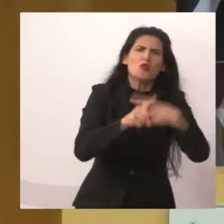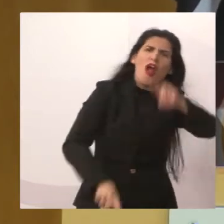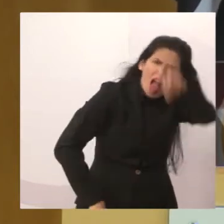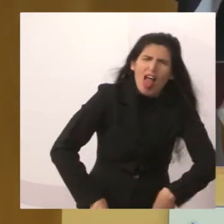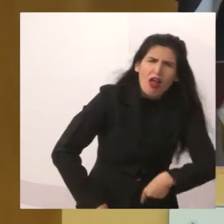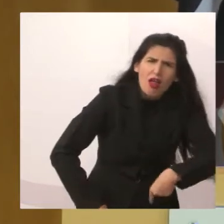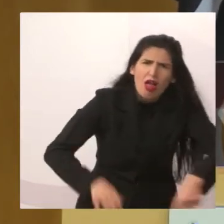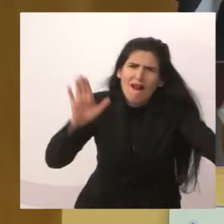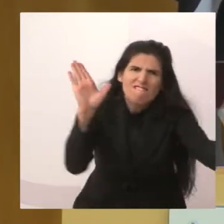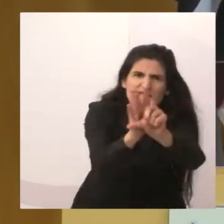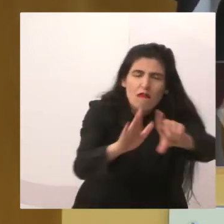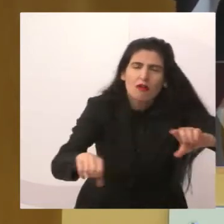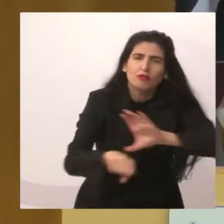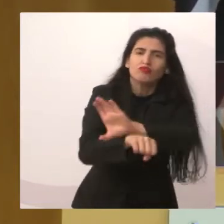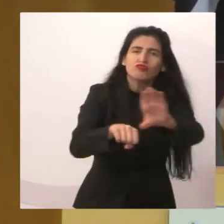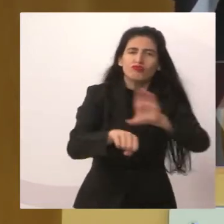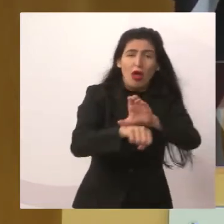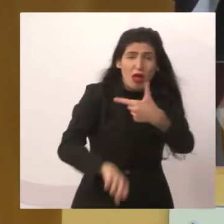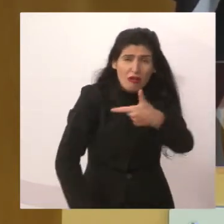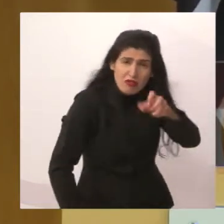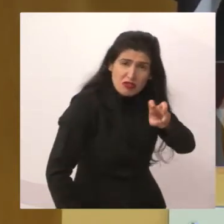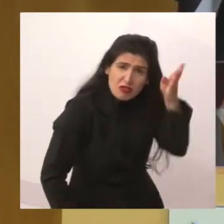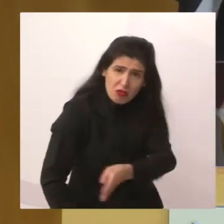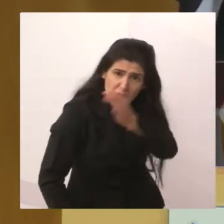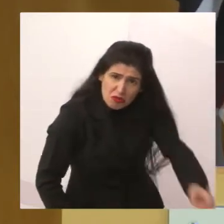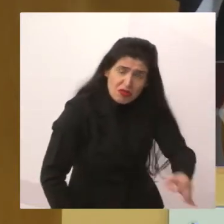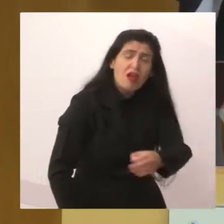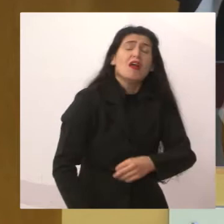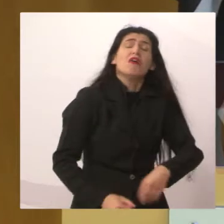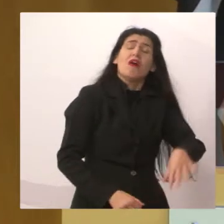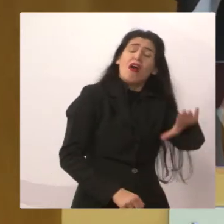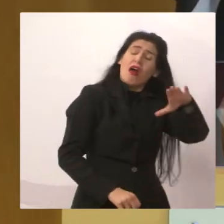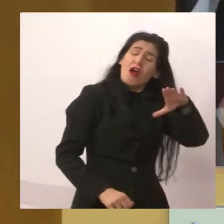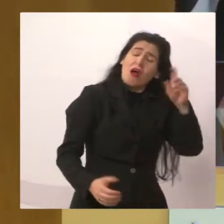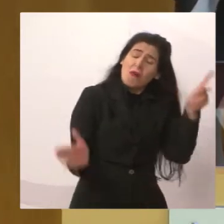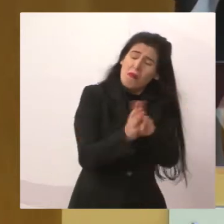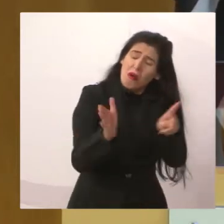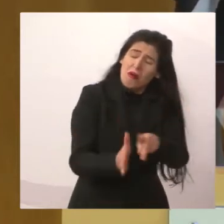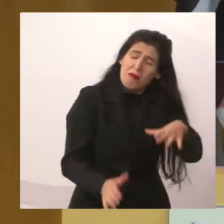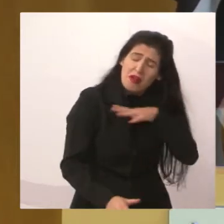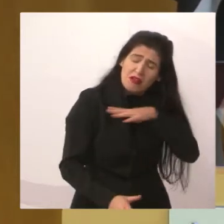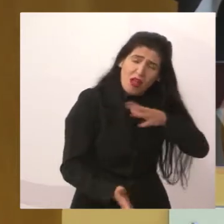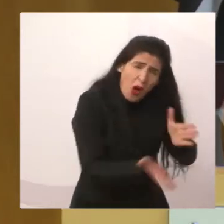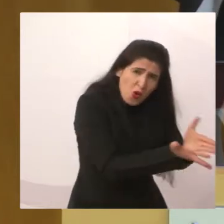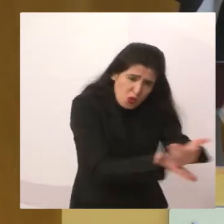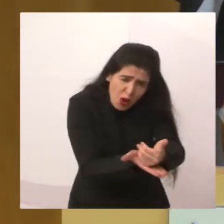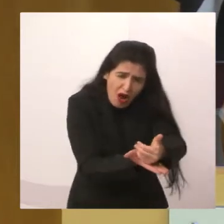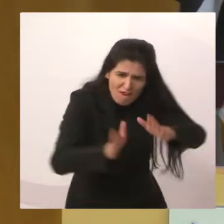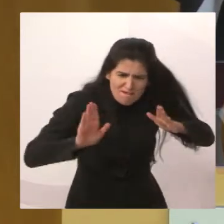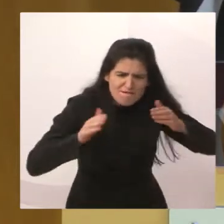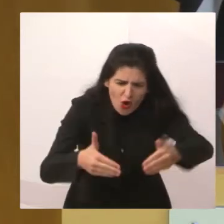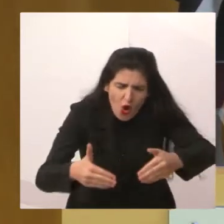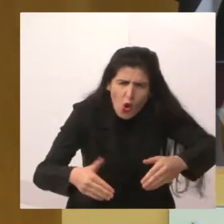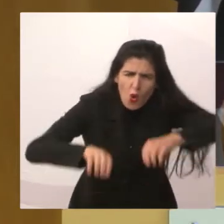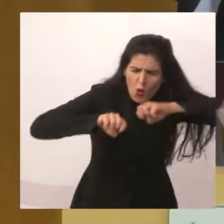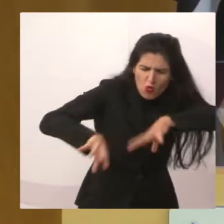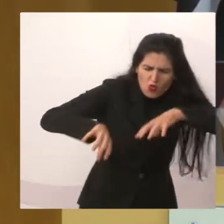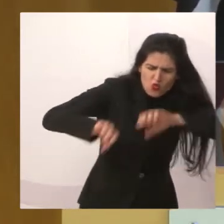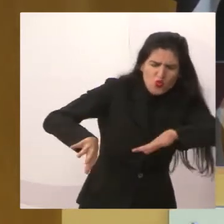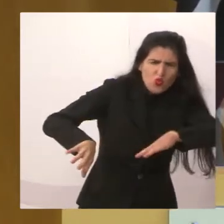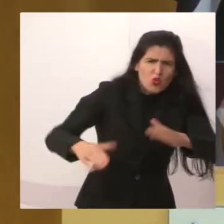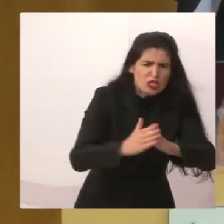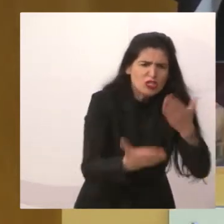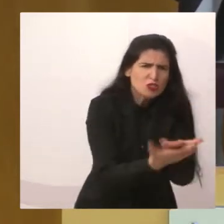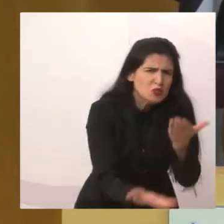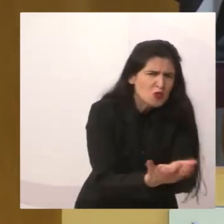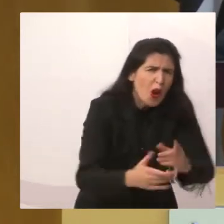constitucional, que 25% da arrecadação do município tem que ser aplicado na educação. Mas o que aconteceu?